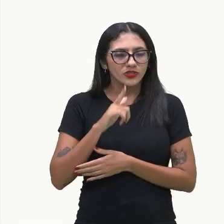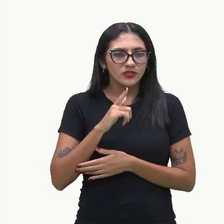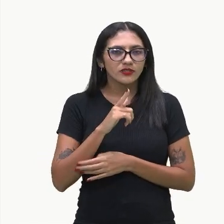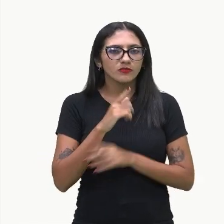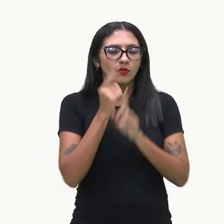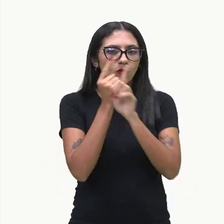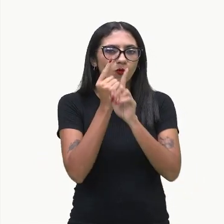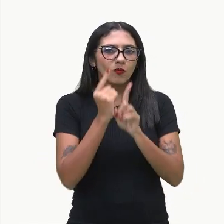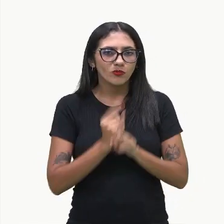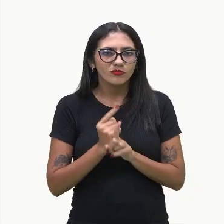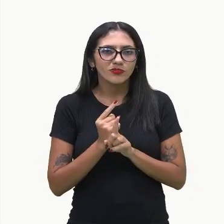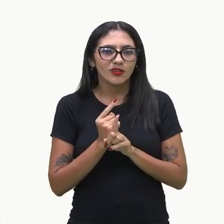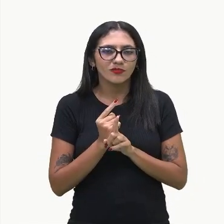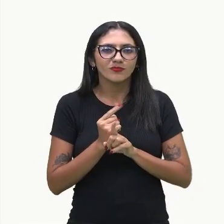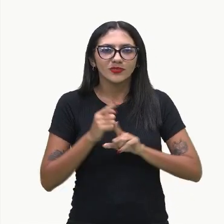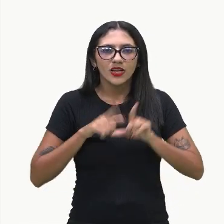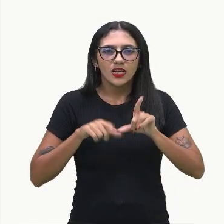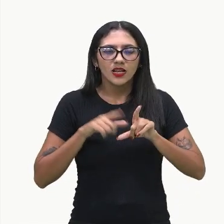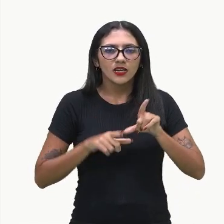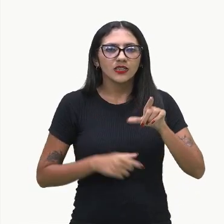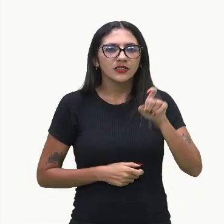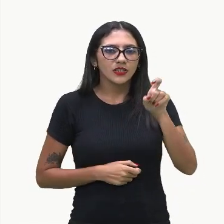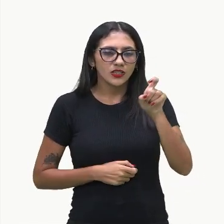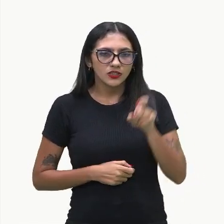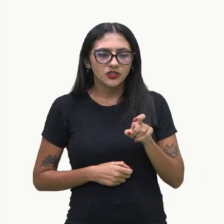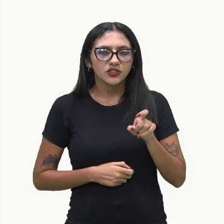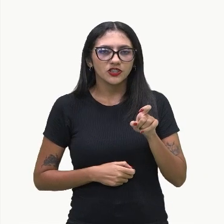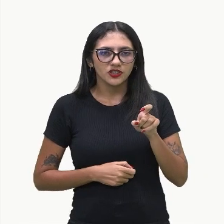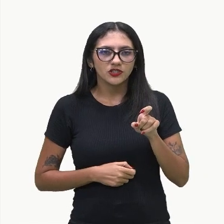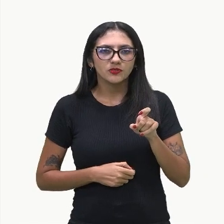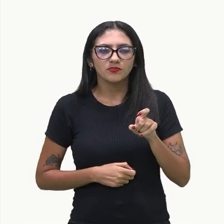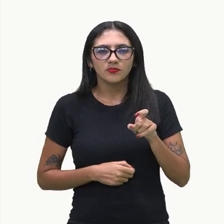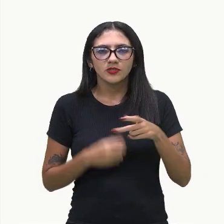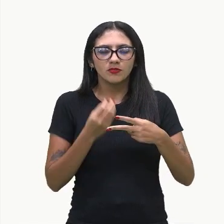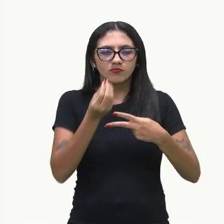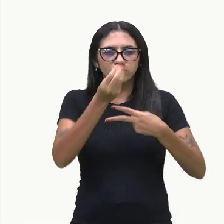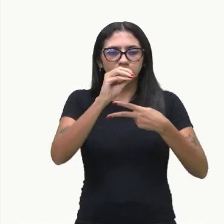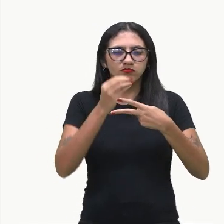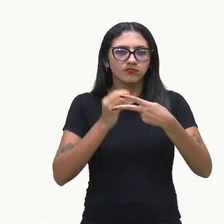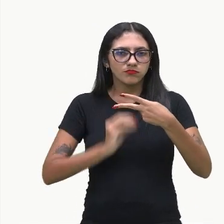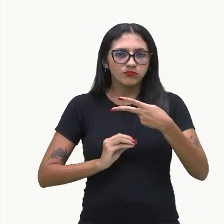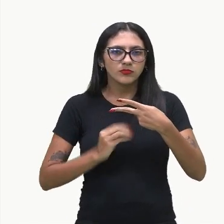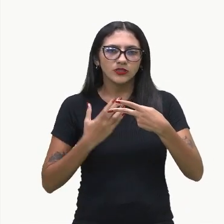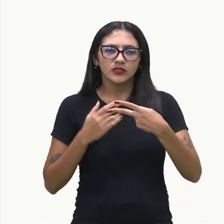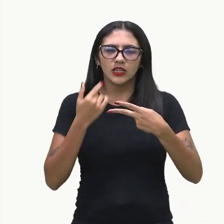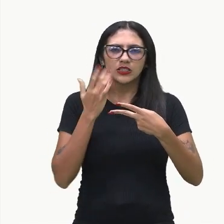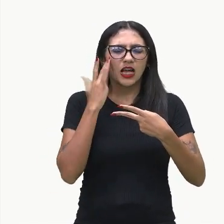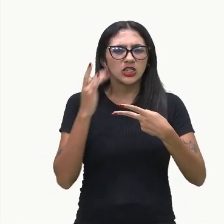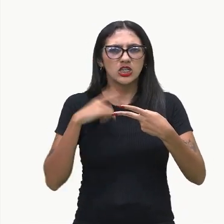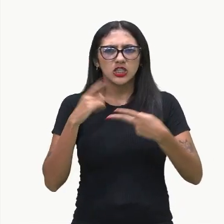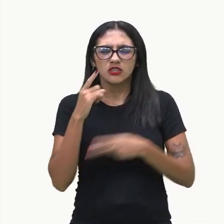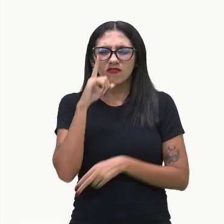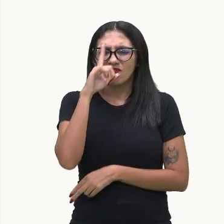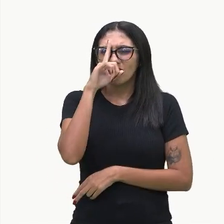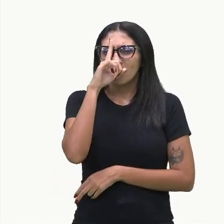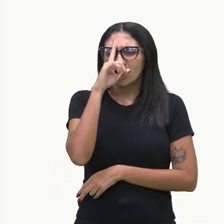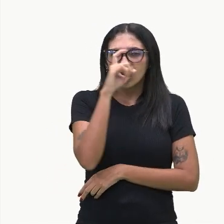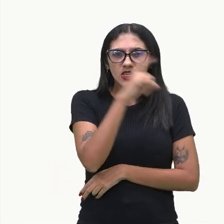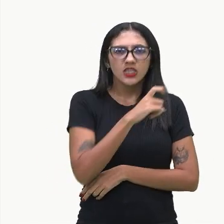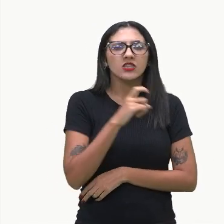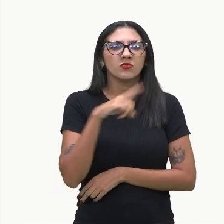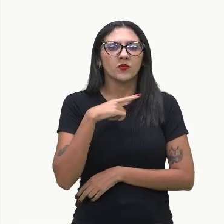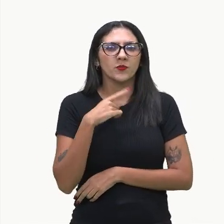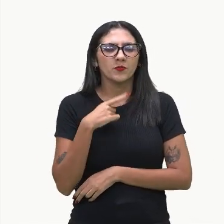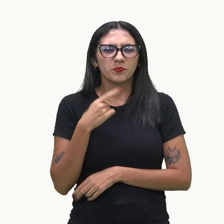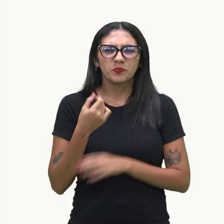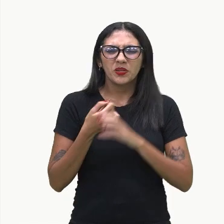resolver, não é? Achar o valor do x em uma situação que se achava tão difícil, que foi classificada no